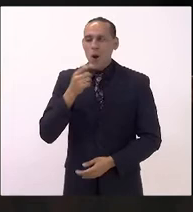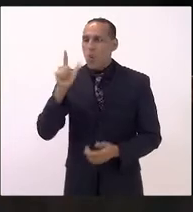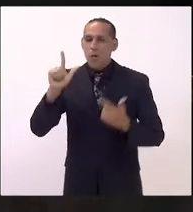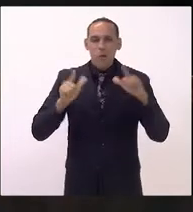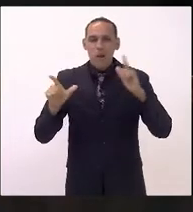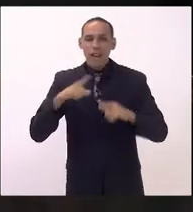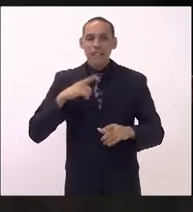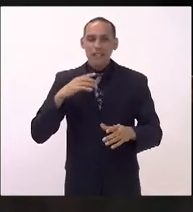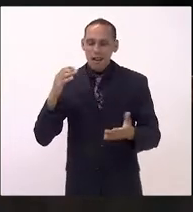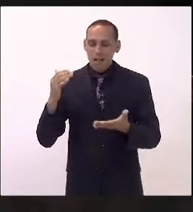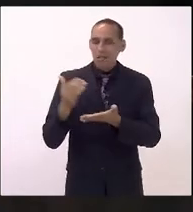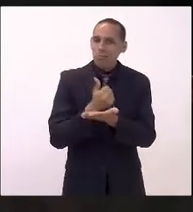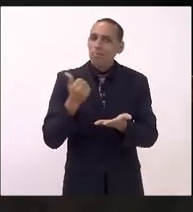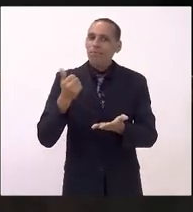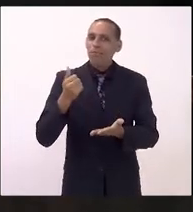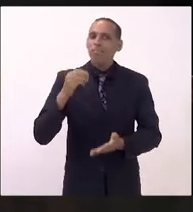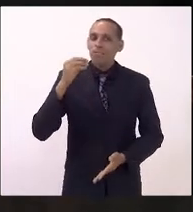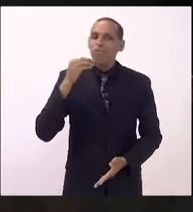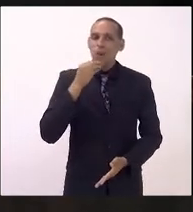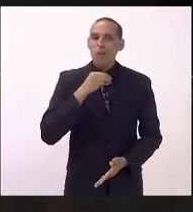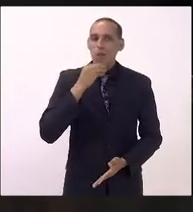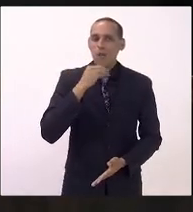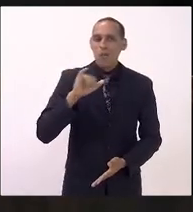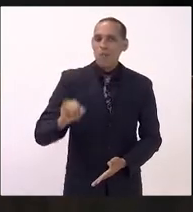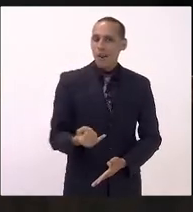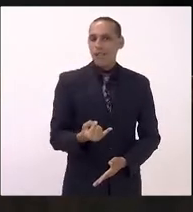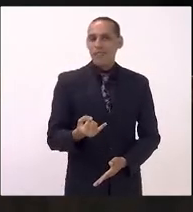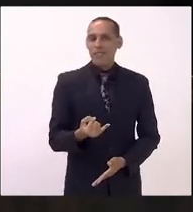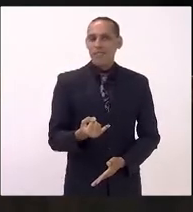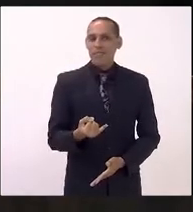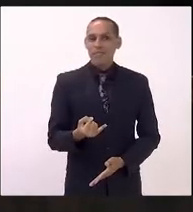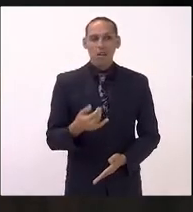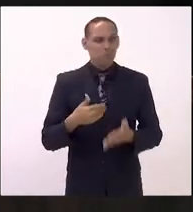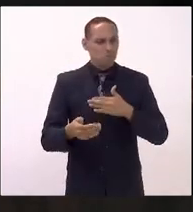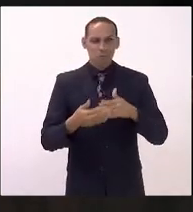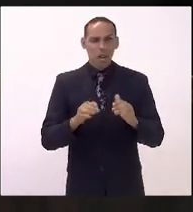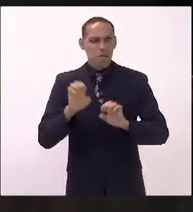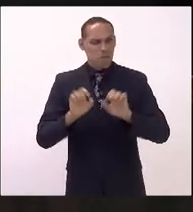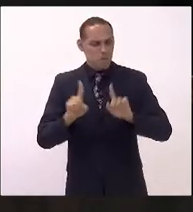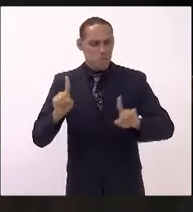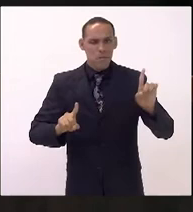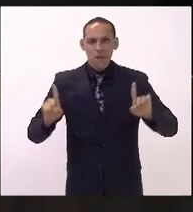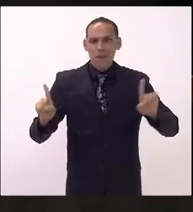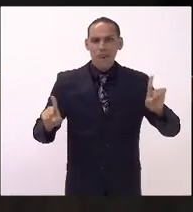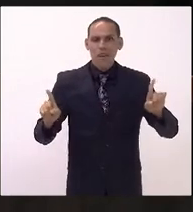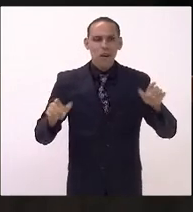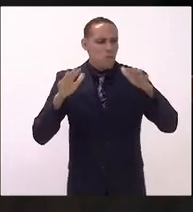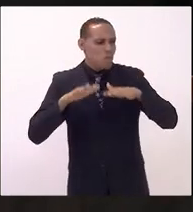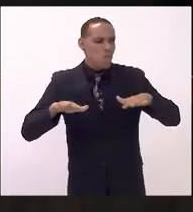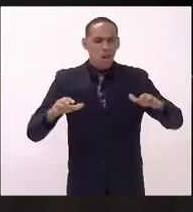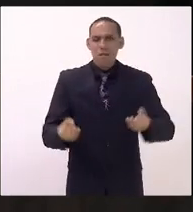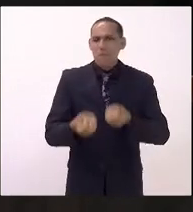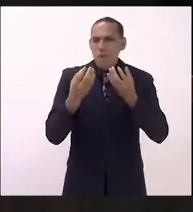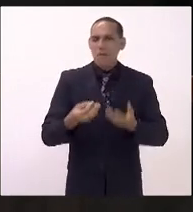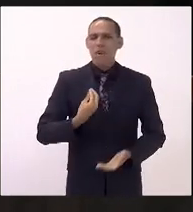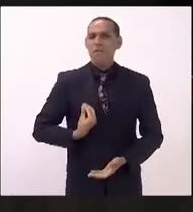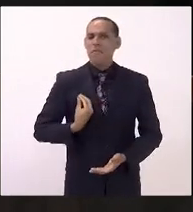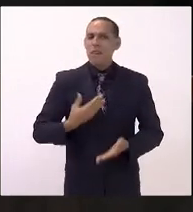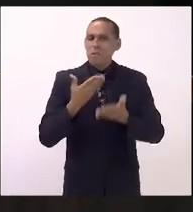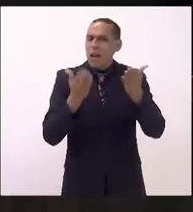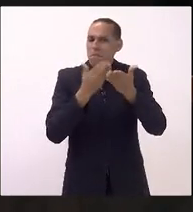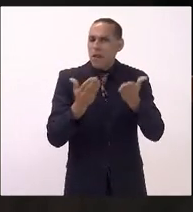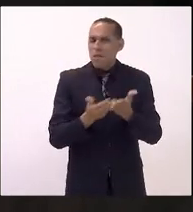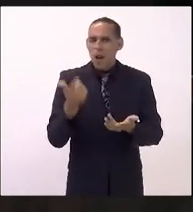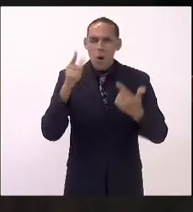foram agarradas por ele. Ao contrário dos dados estatísticos lamentáveis de vidas ceifadas, de